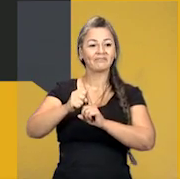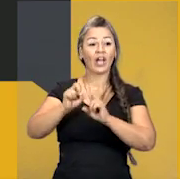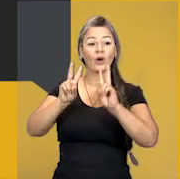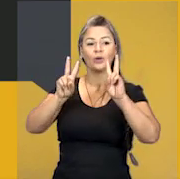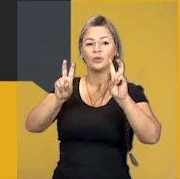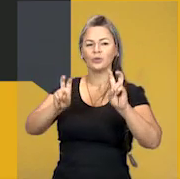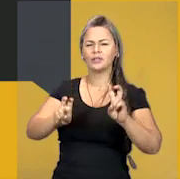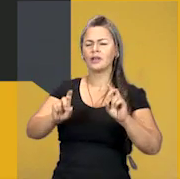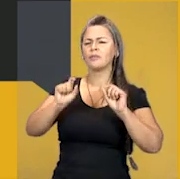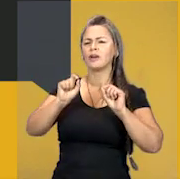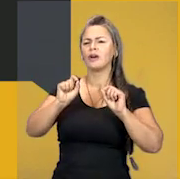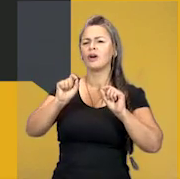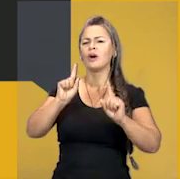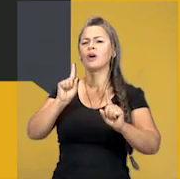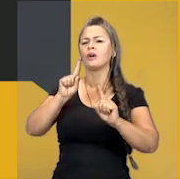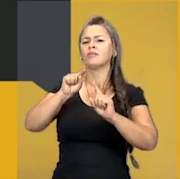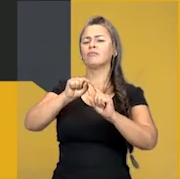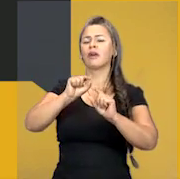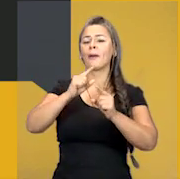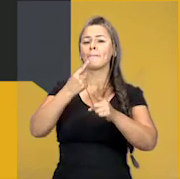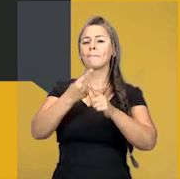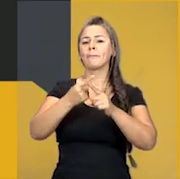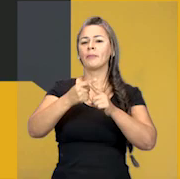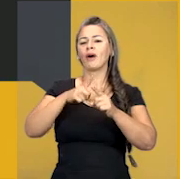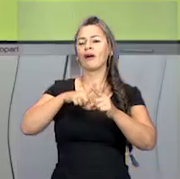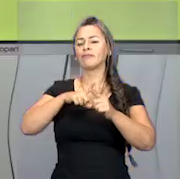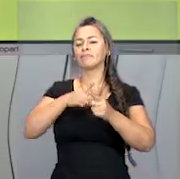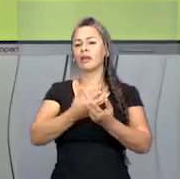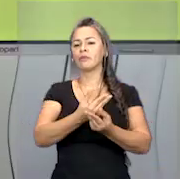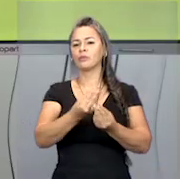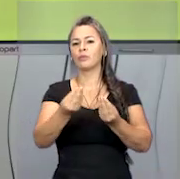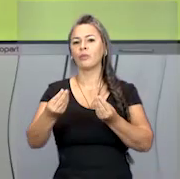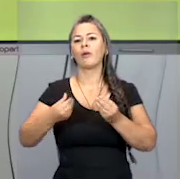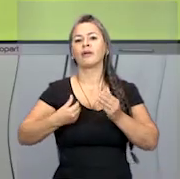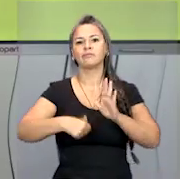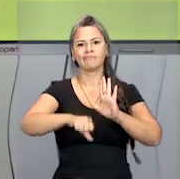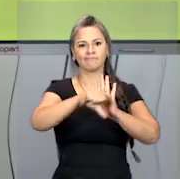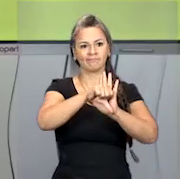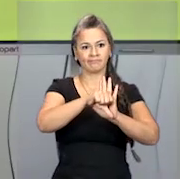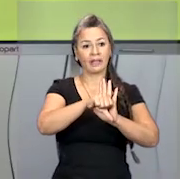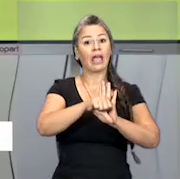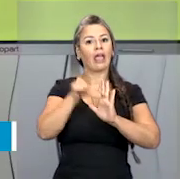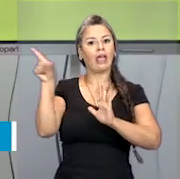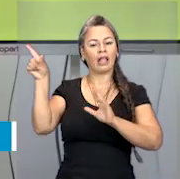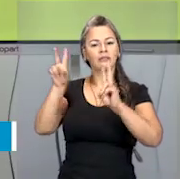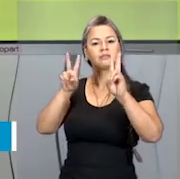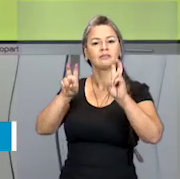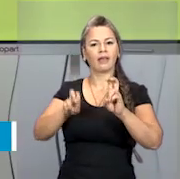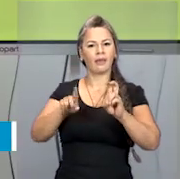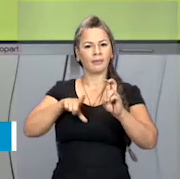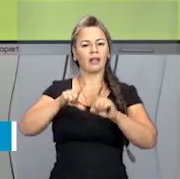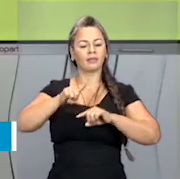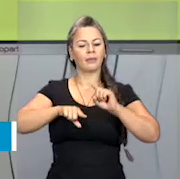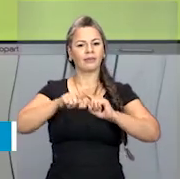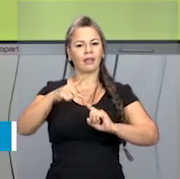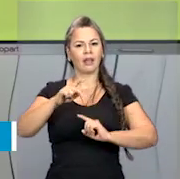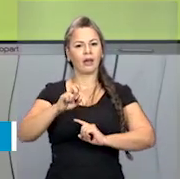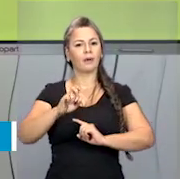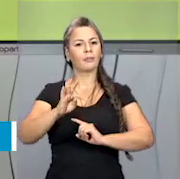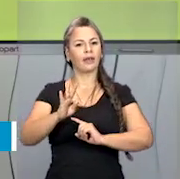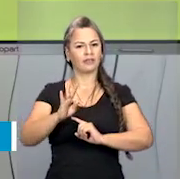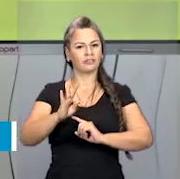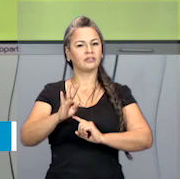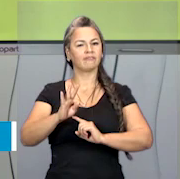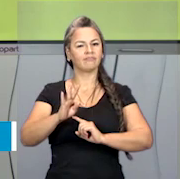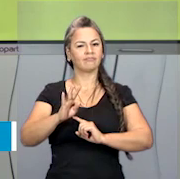gera criminalidade. Esse tema está proposto para o terceiro ano do ensino médio e no PET de Sociologia contempla as